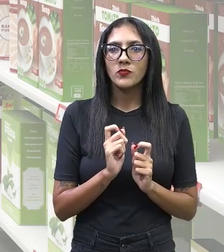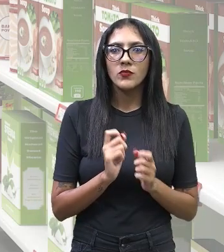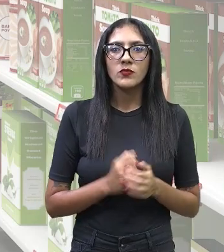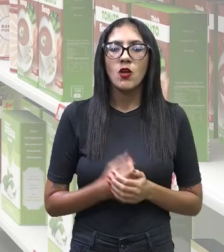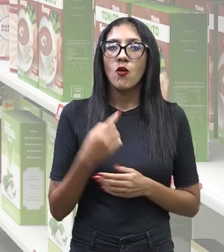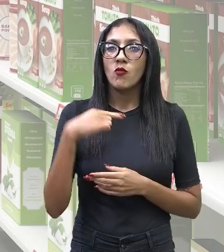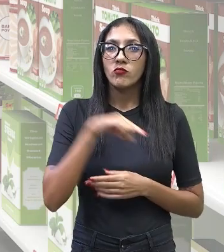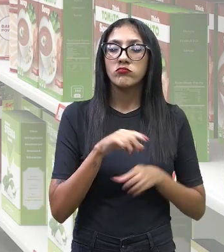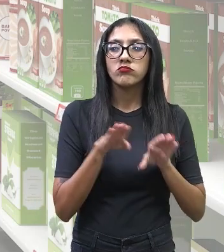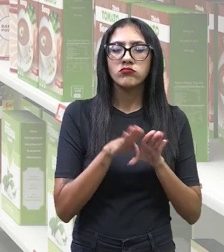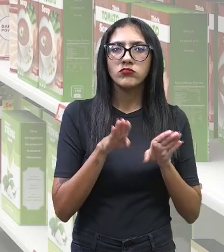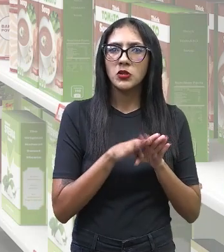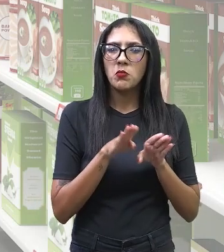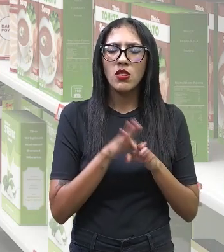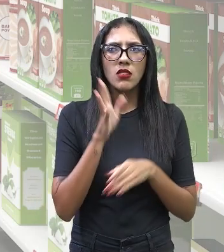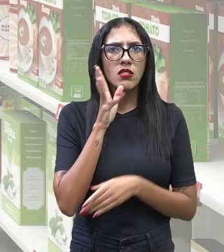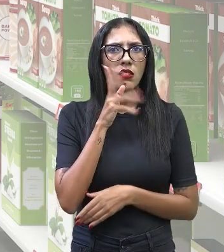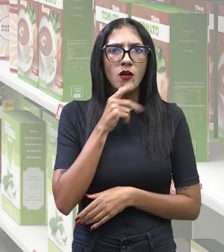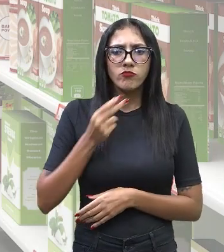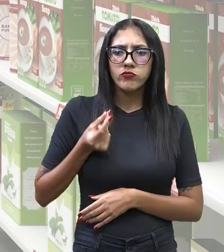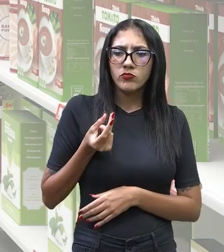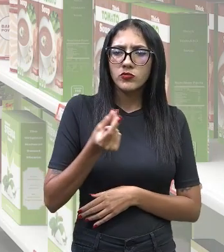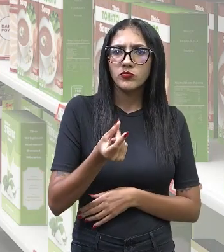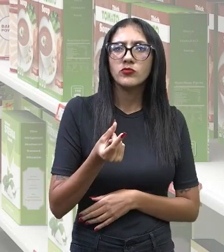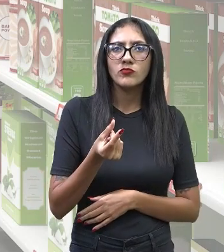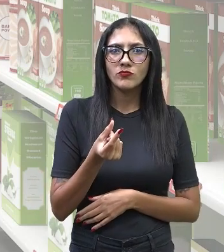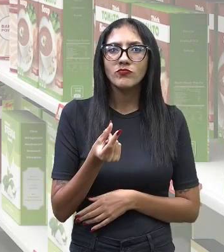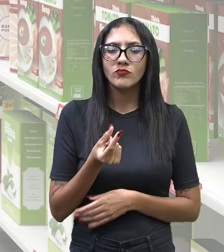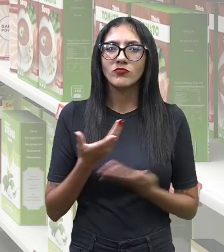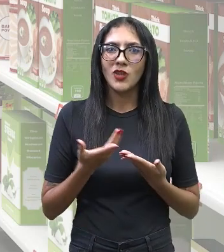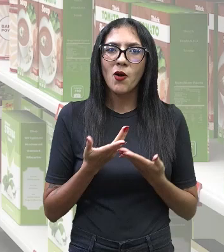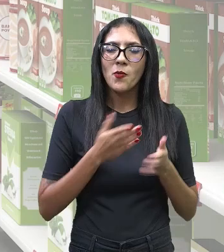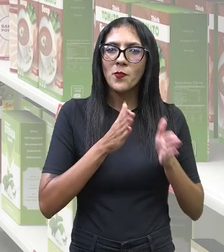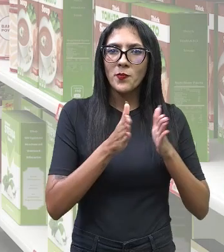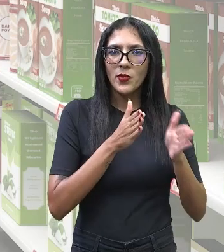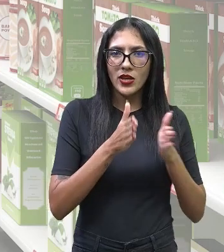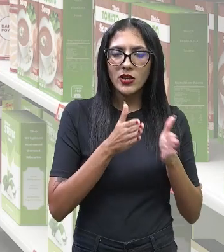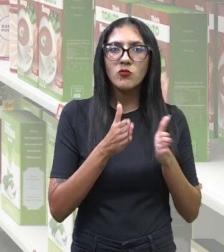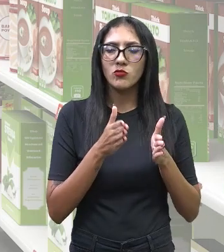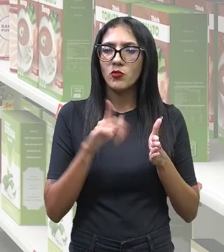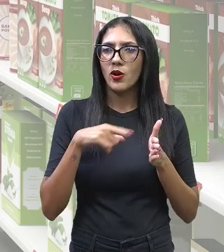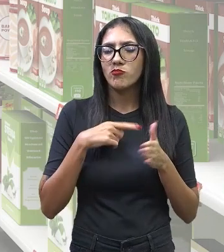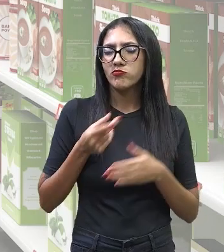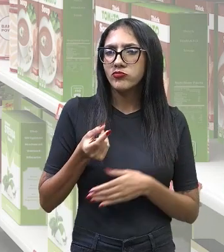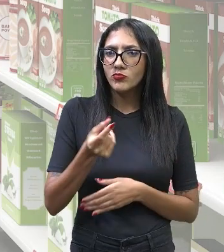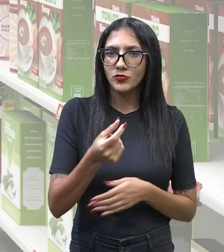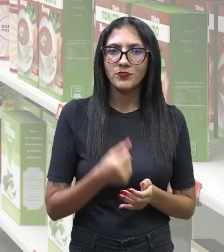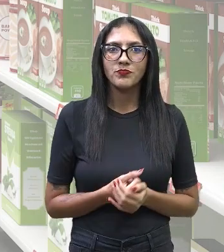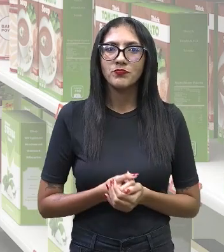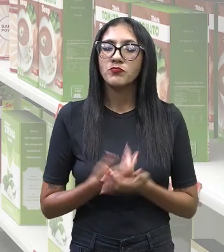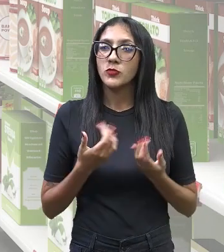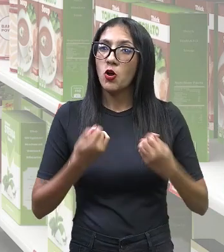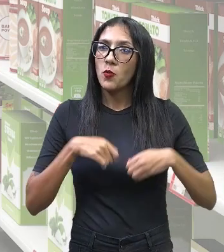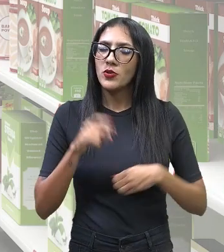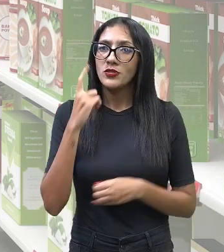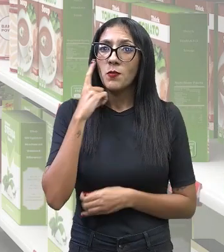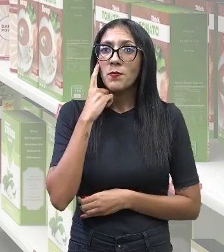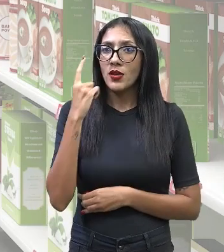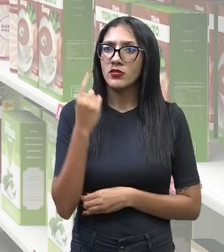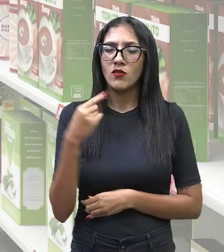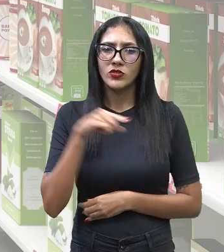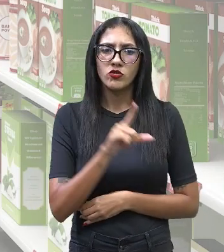esses alimentos possam demorar muito tempo na prateleira, o seu prazo de validade seja longo. Então pense bem, vai escolher